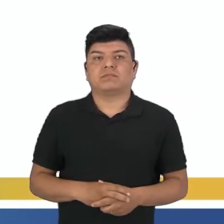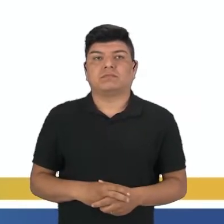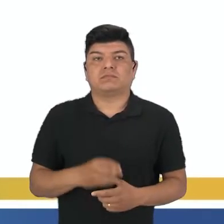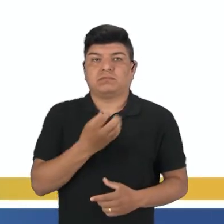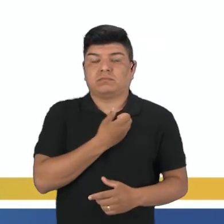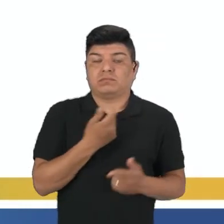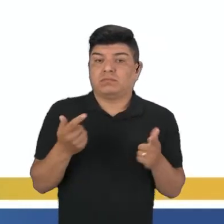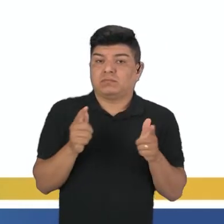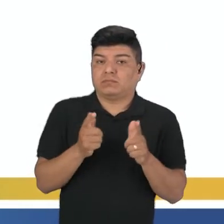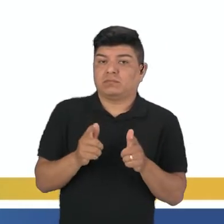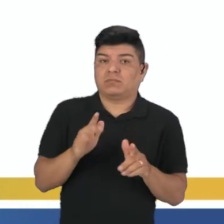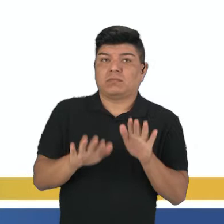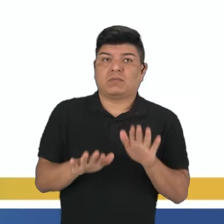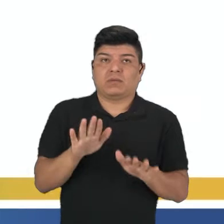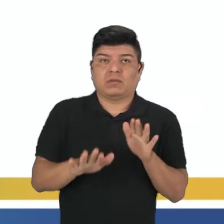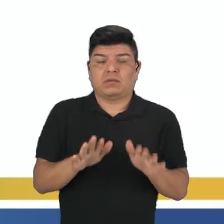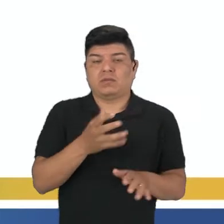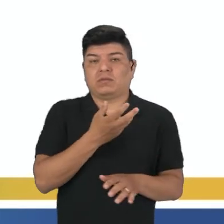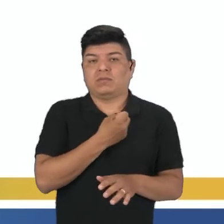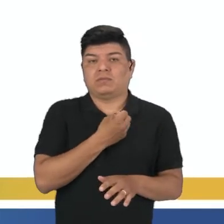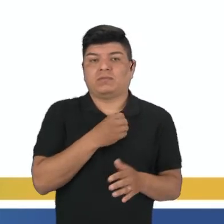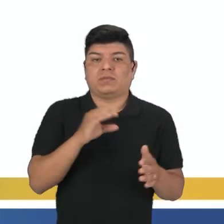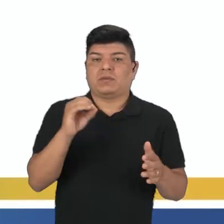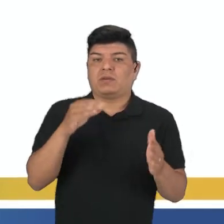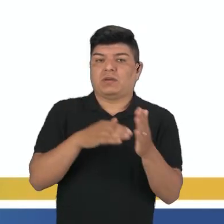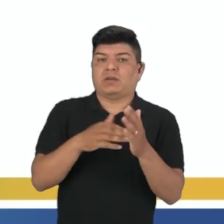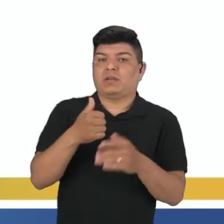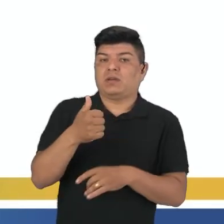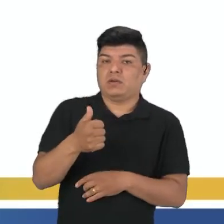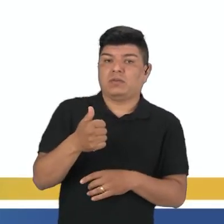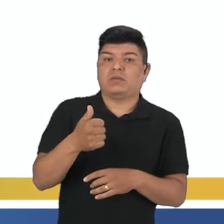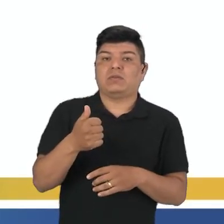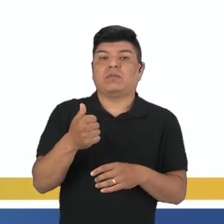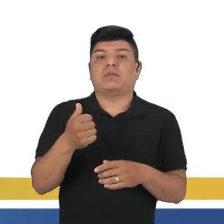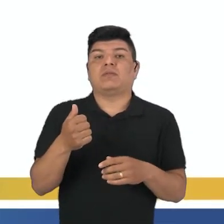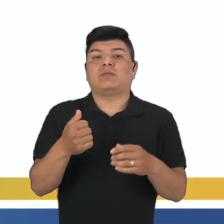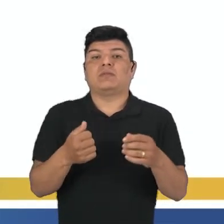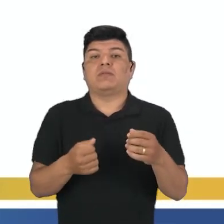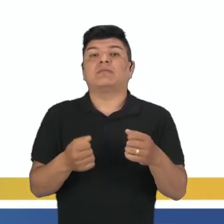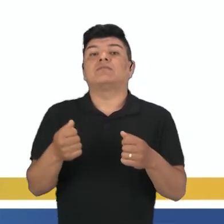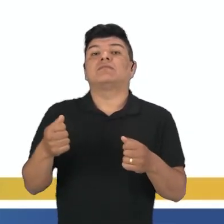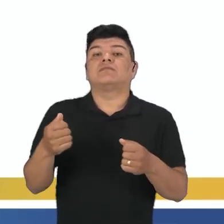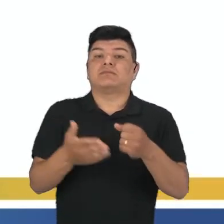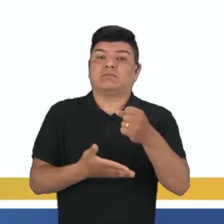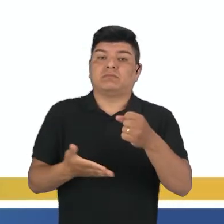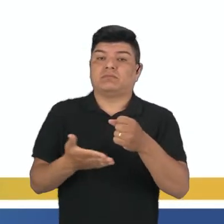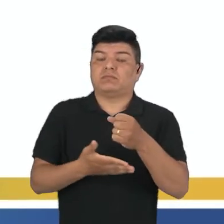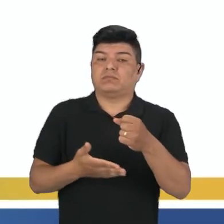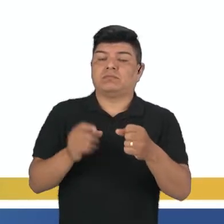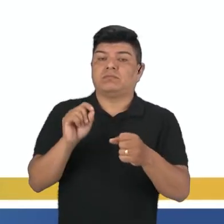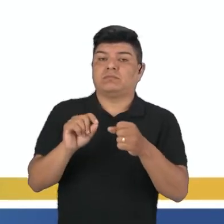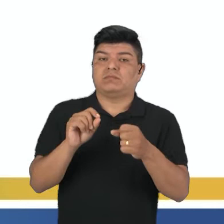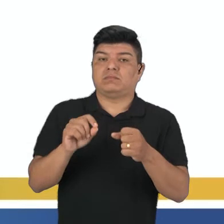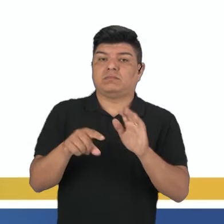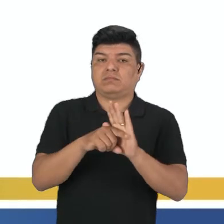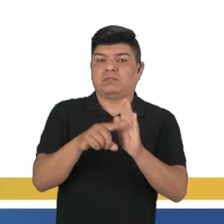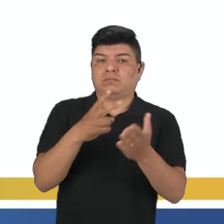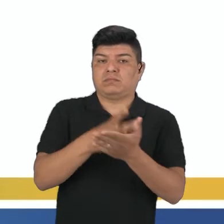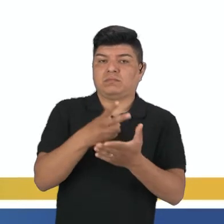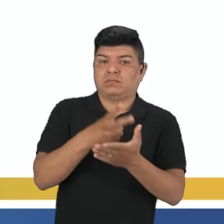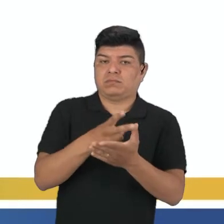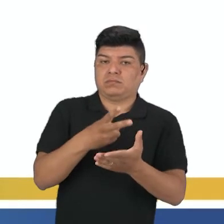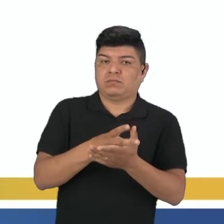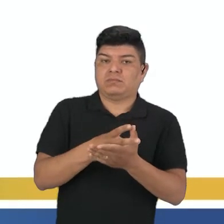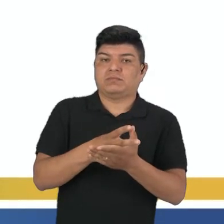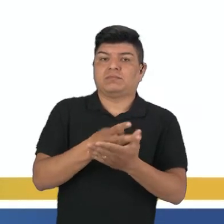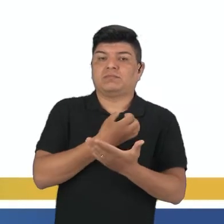Para números pequenos, que geralmente vão ser números entre 0 e 1, o expoente da base 10 será negativo. Então, quando trabalharmos